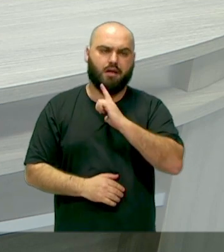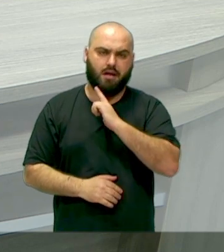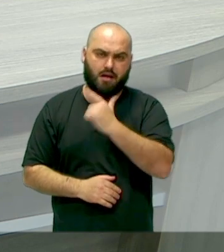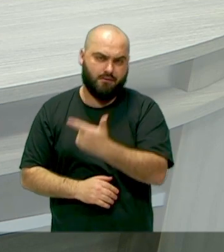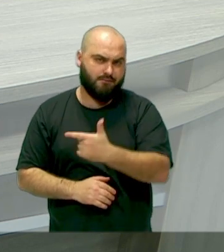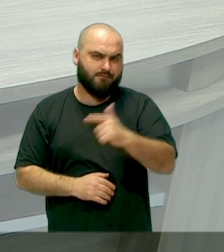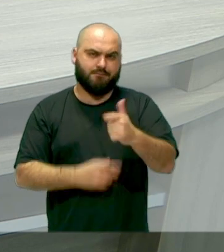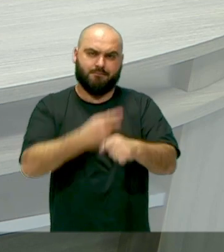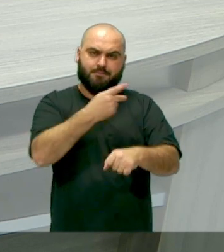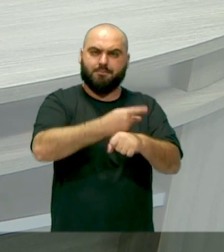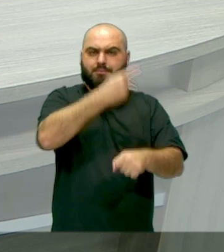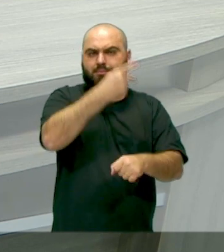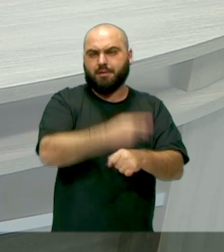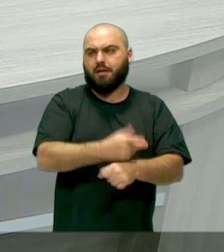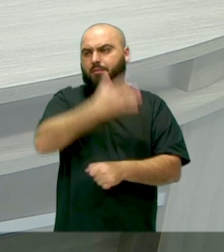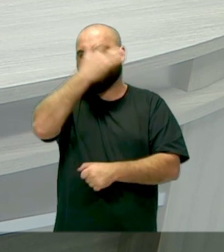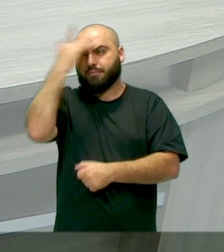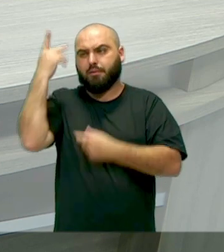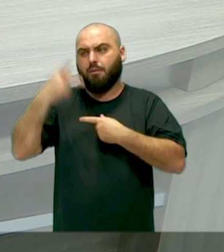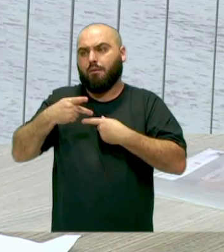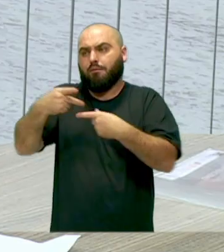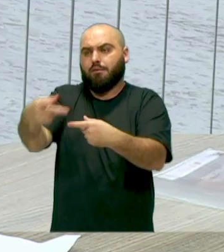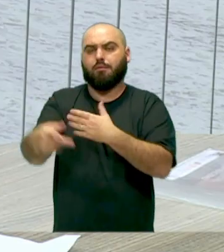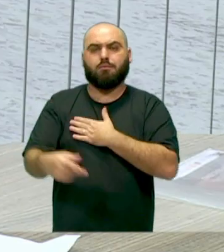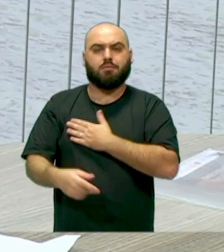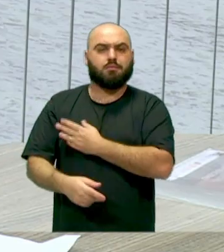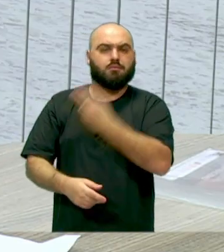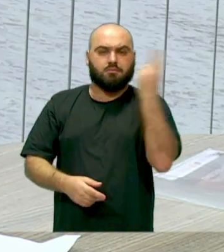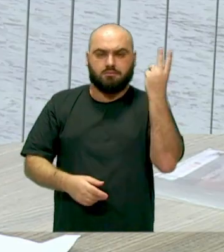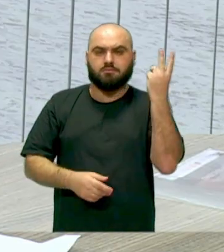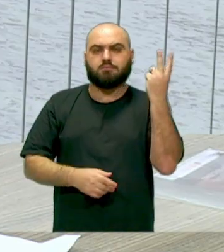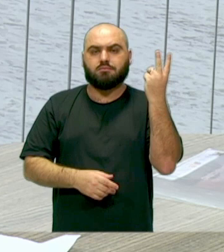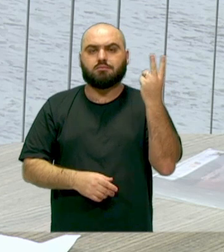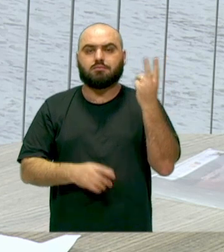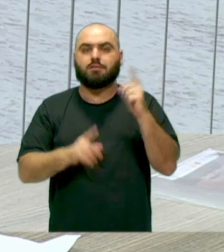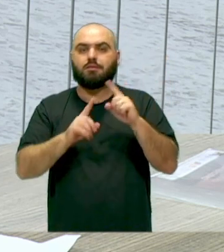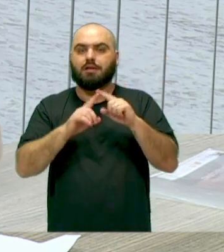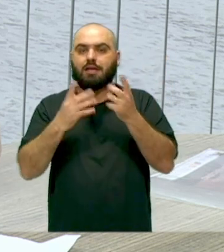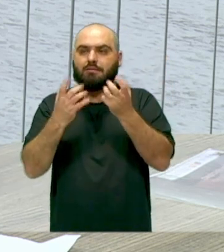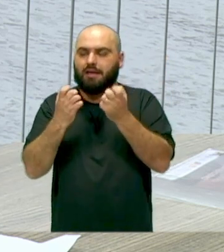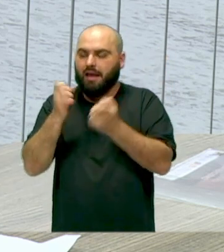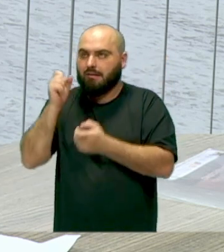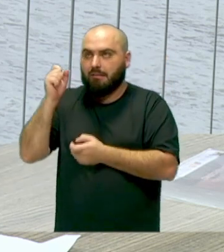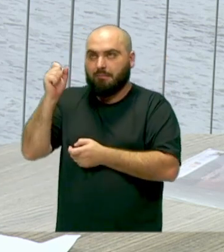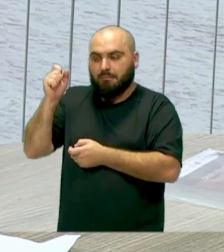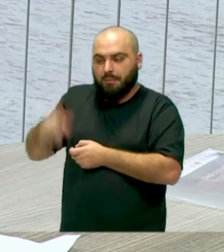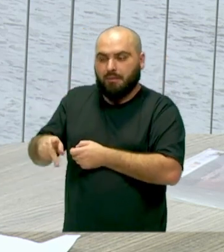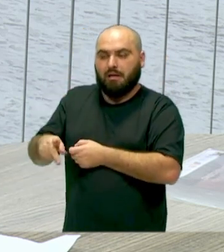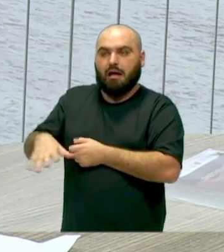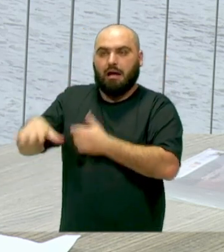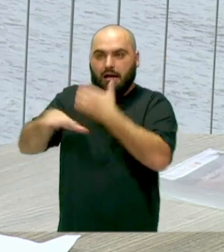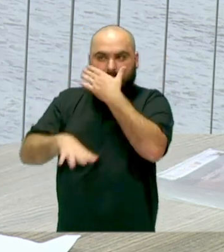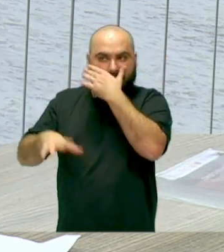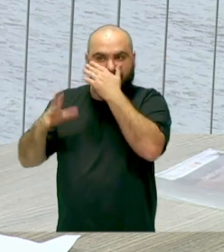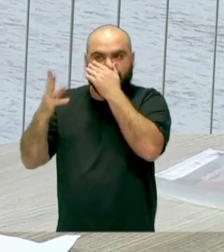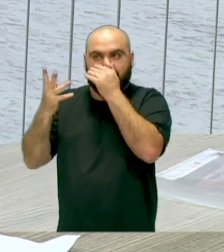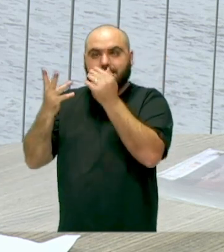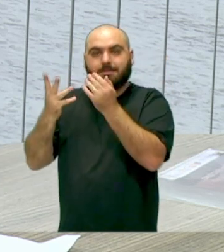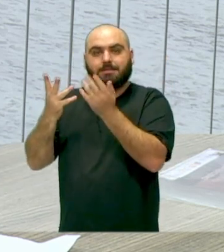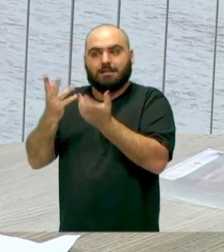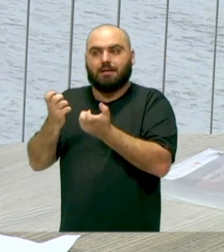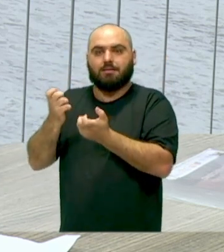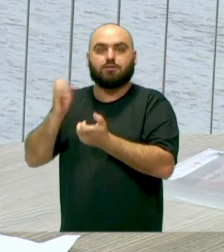recebo muitos convites. Por mais que eu queira estar me aposentando, assim, que eu já